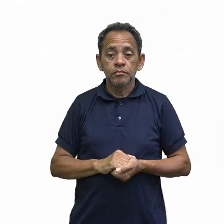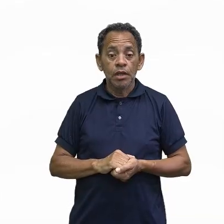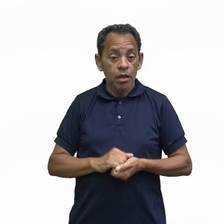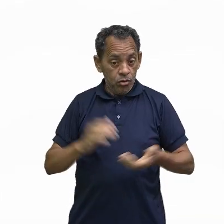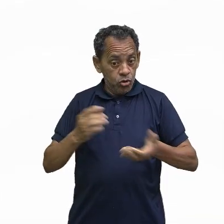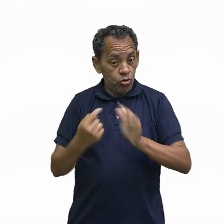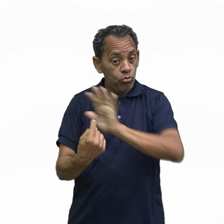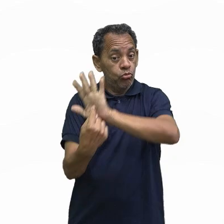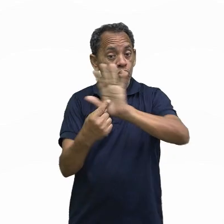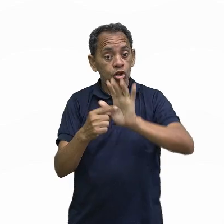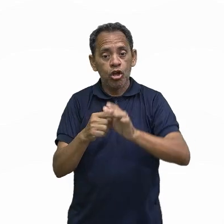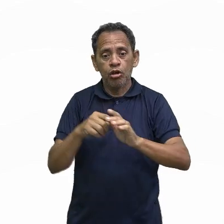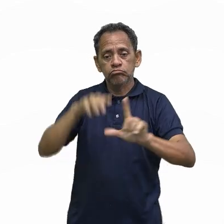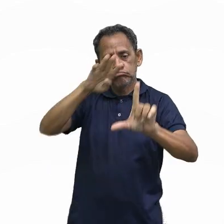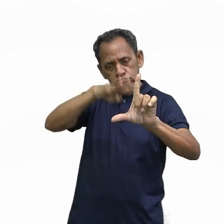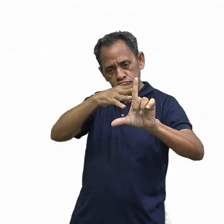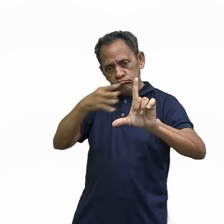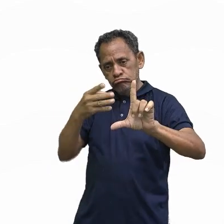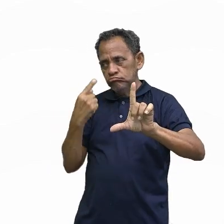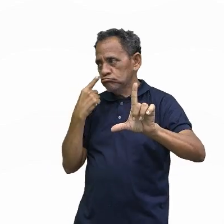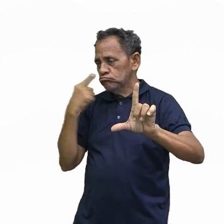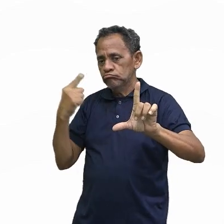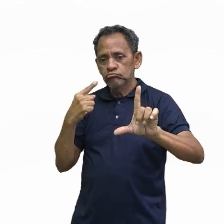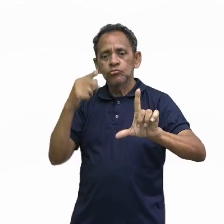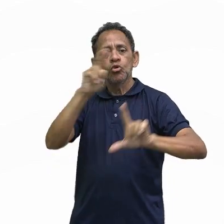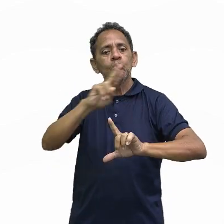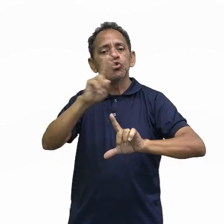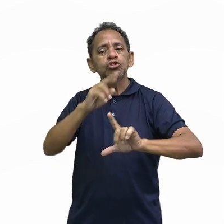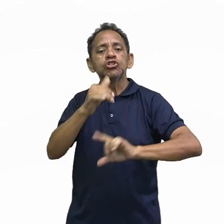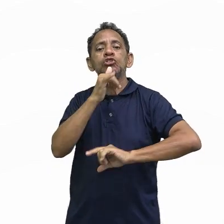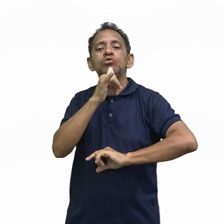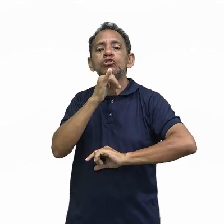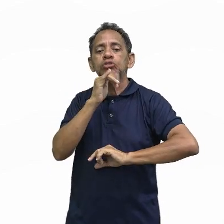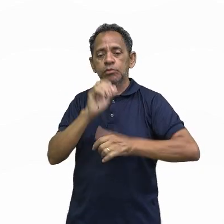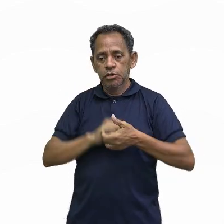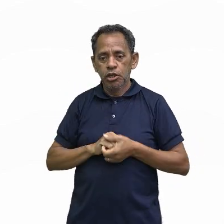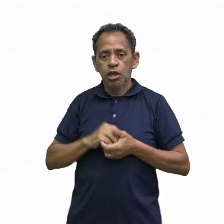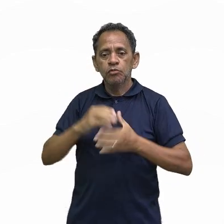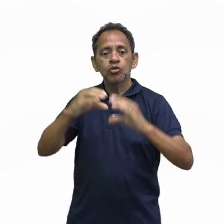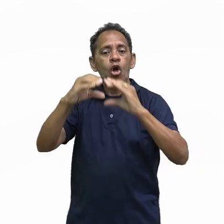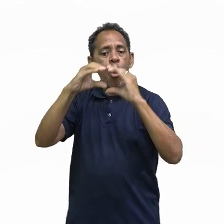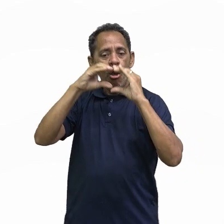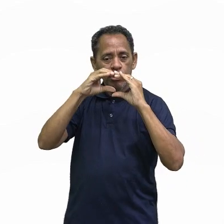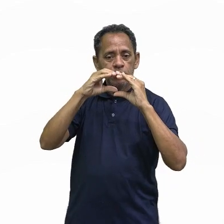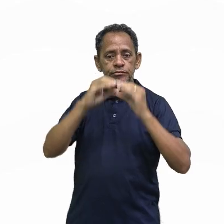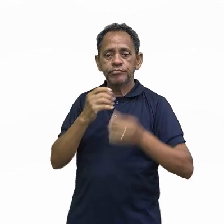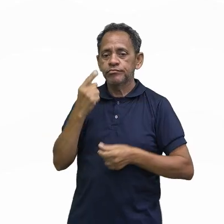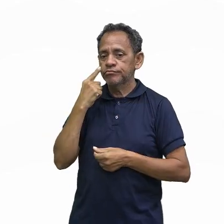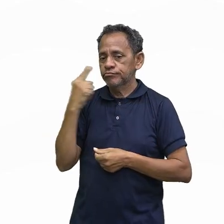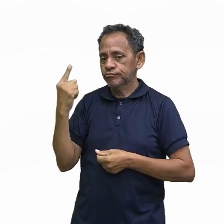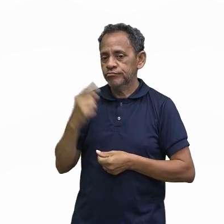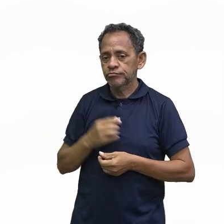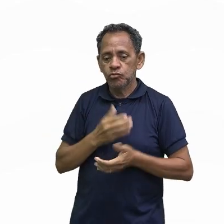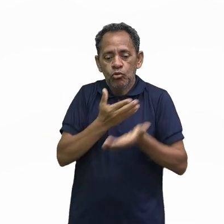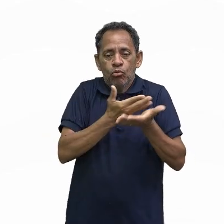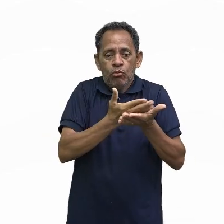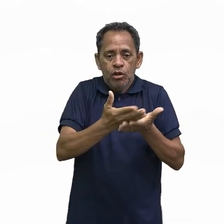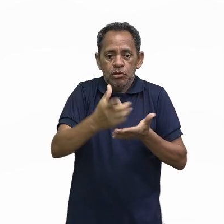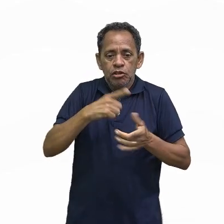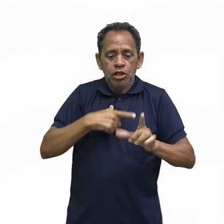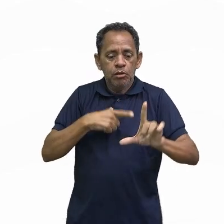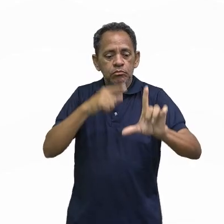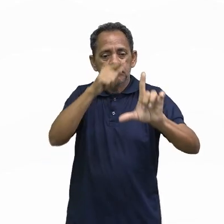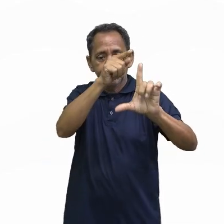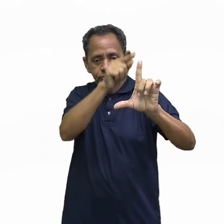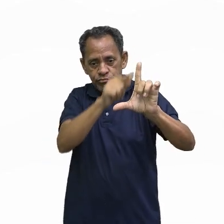entender melhor sobre esse gráfico de decaimento. Então, funciona da seguinte maneira, ó. No início, nós temos a